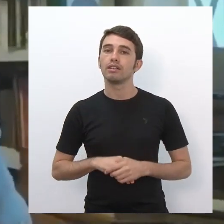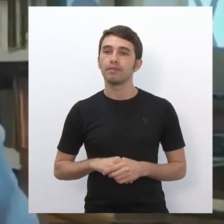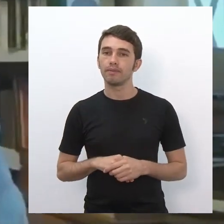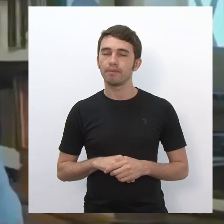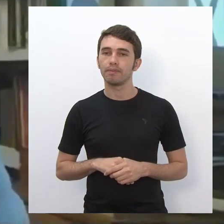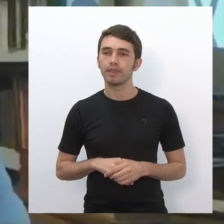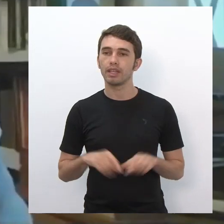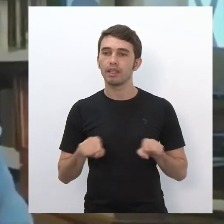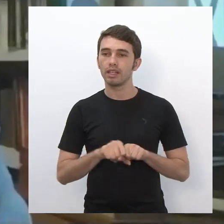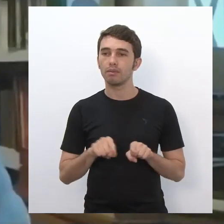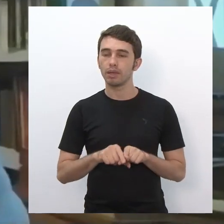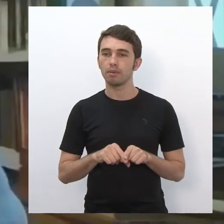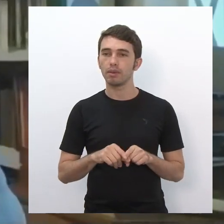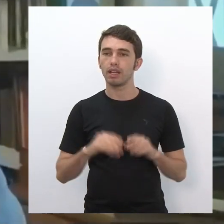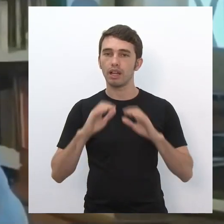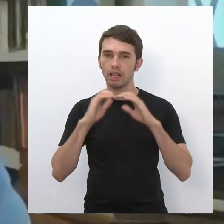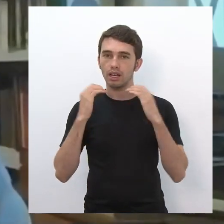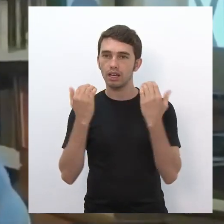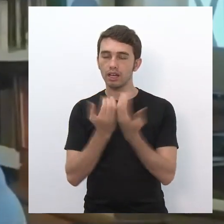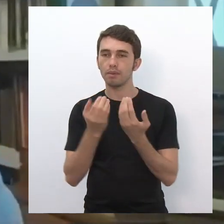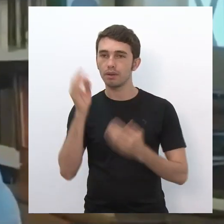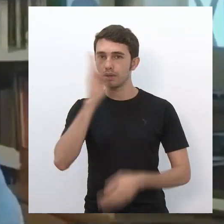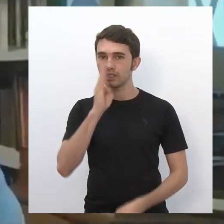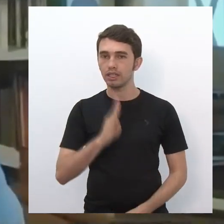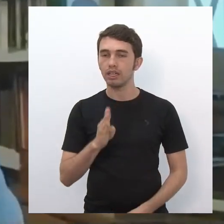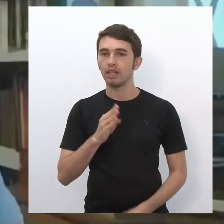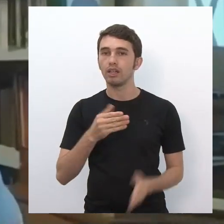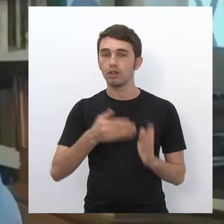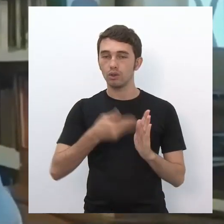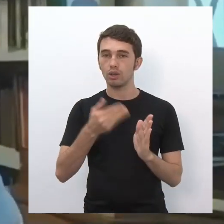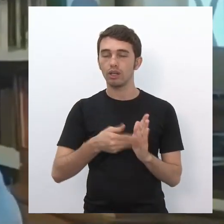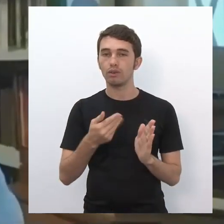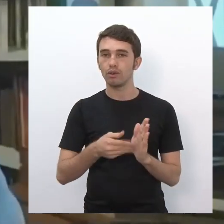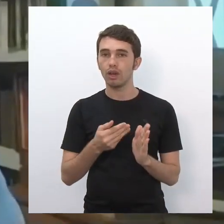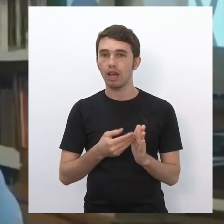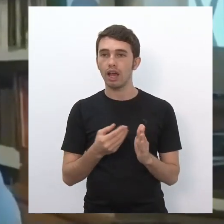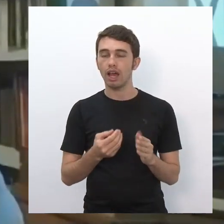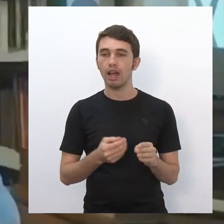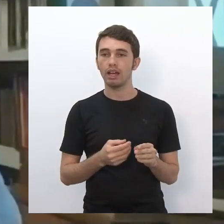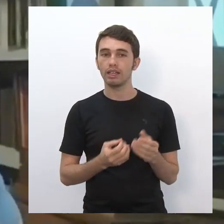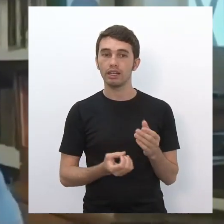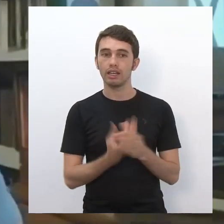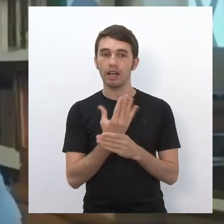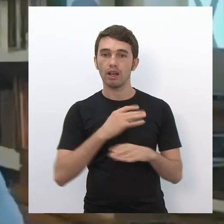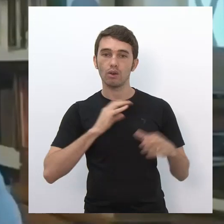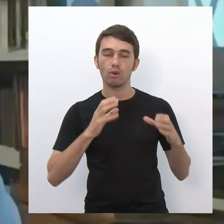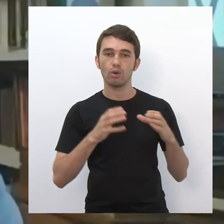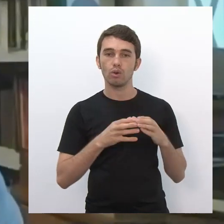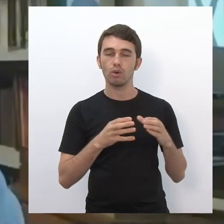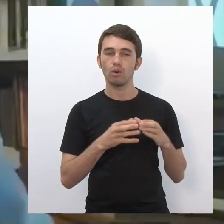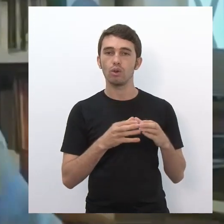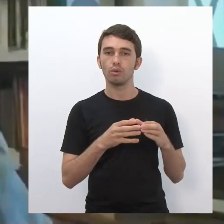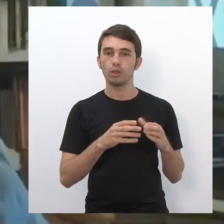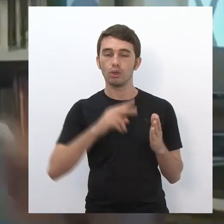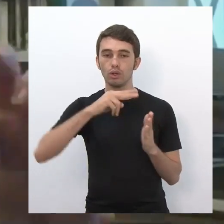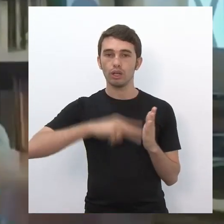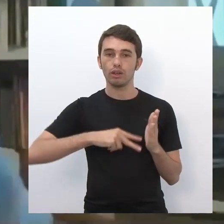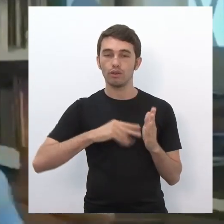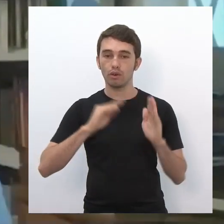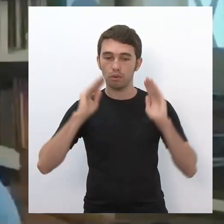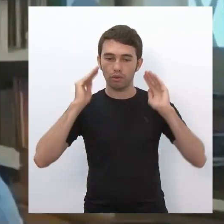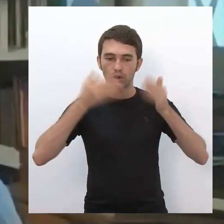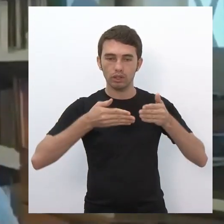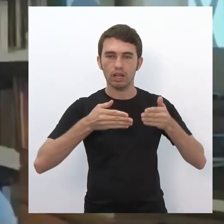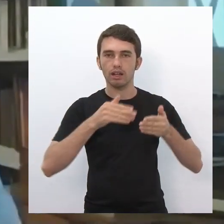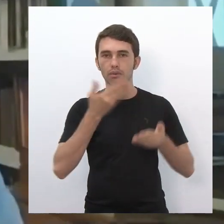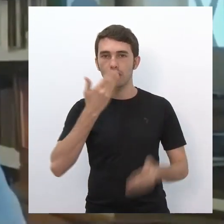e pela Câmara Brasileira do Livro, a formatar um clube do livro para crianças em torno